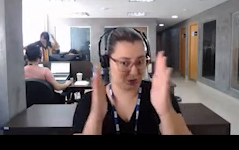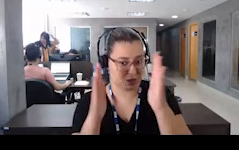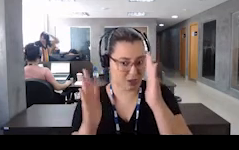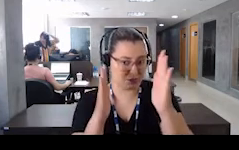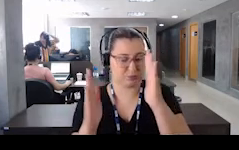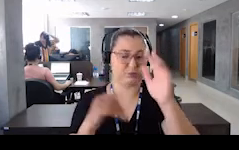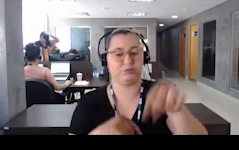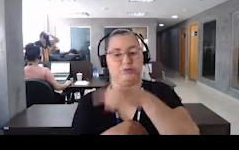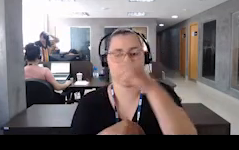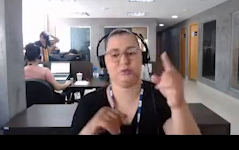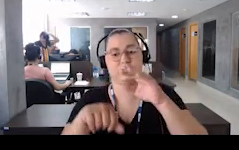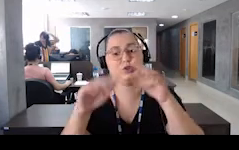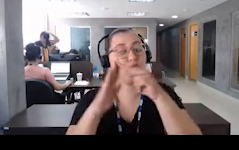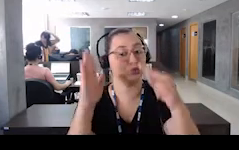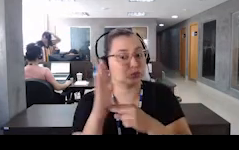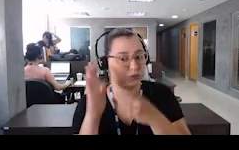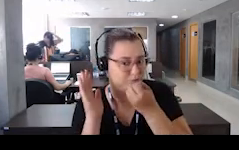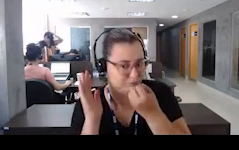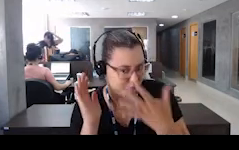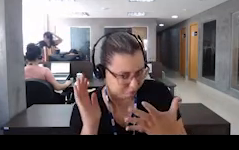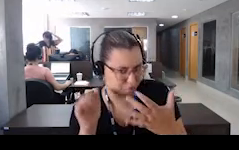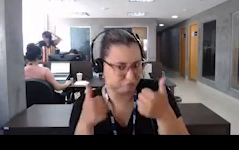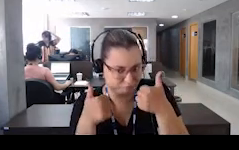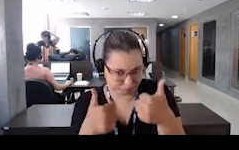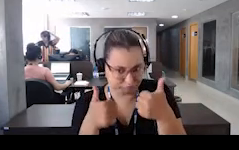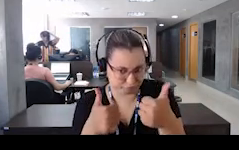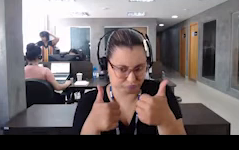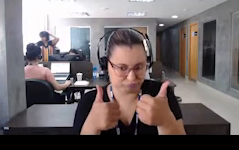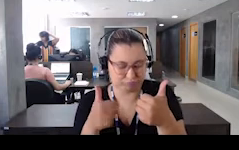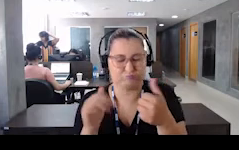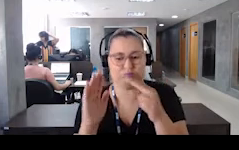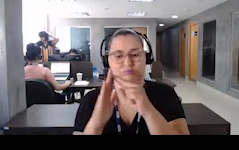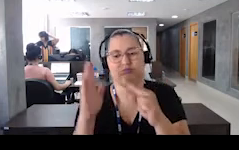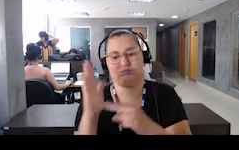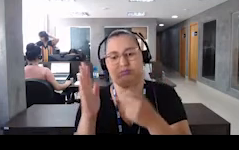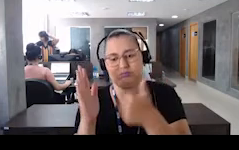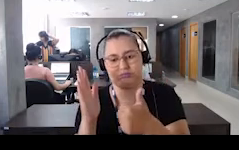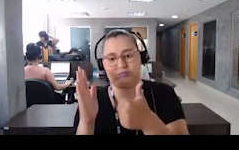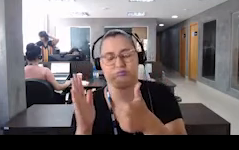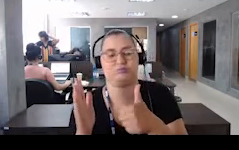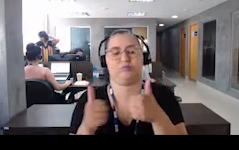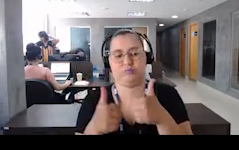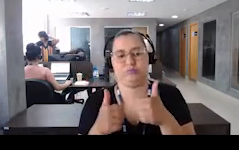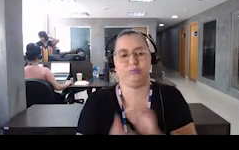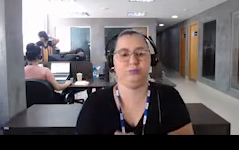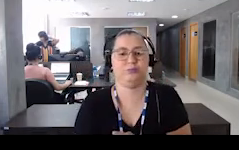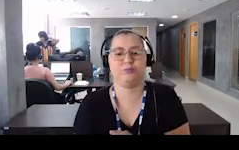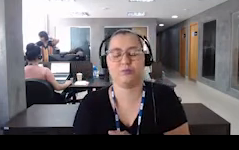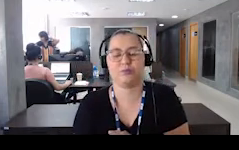para vocês não serem prejudicados aí com, com relação à pontuação das atividades, tá